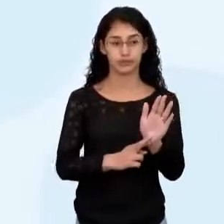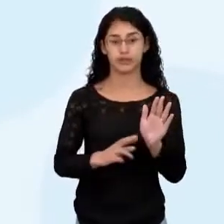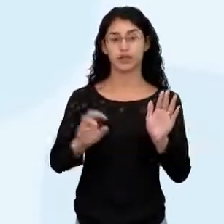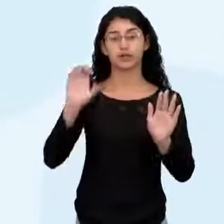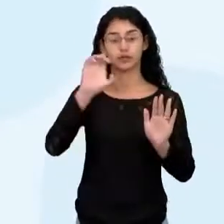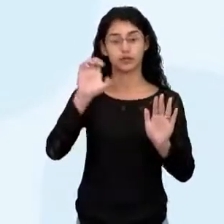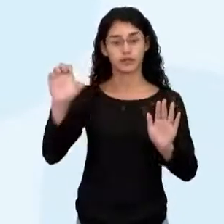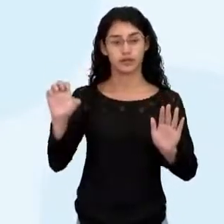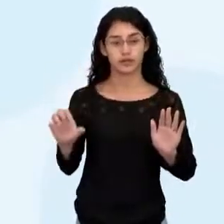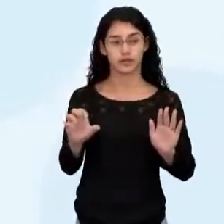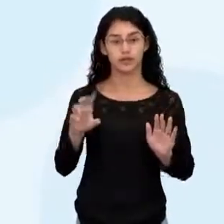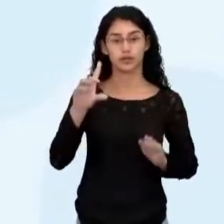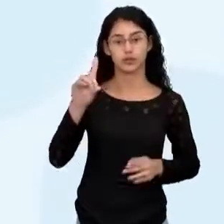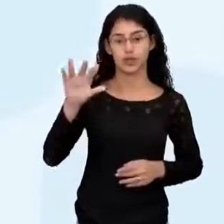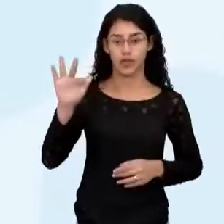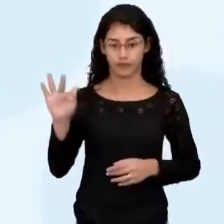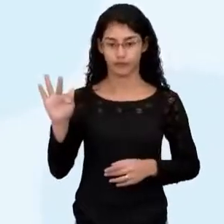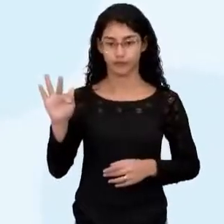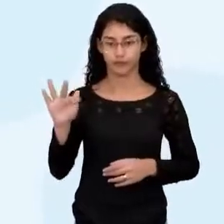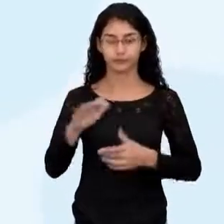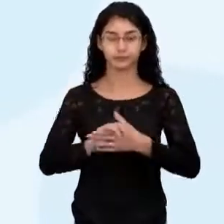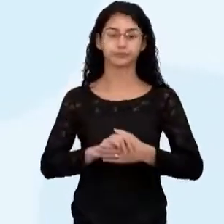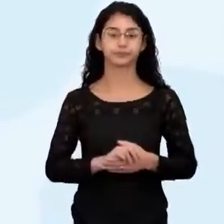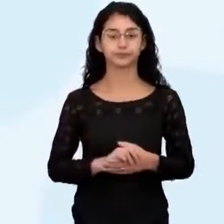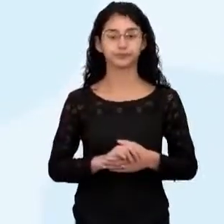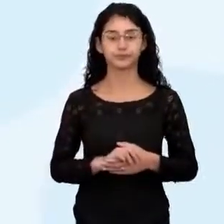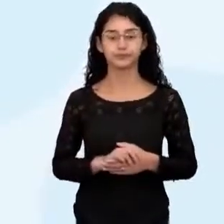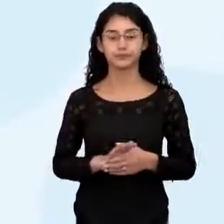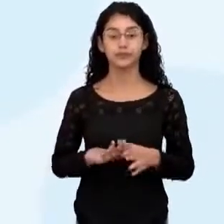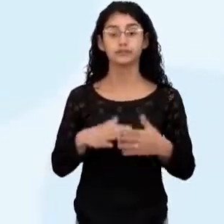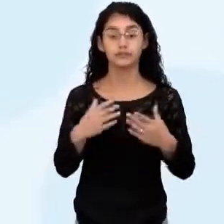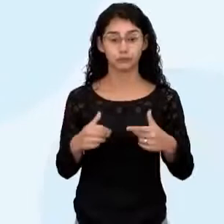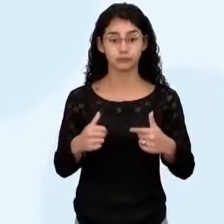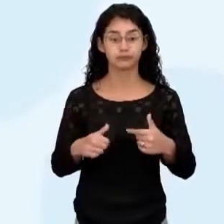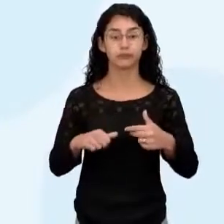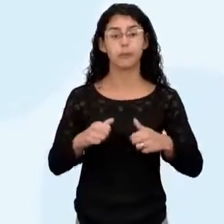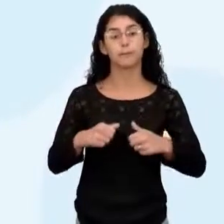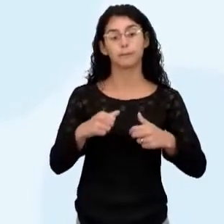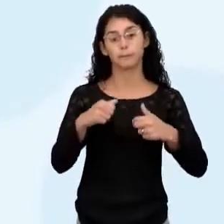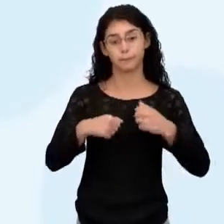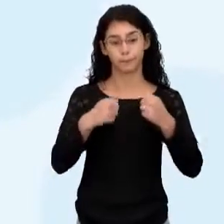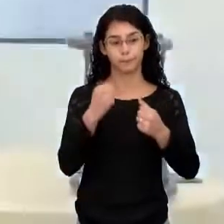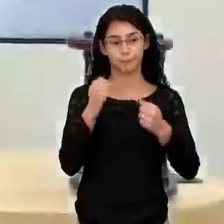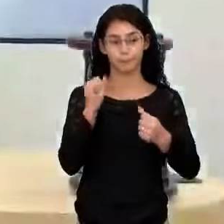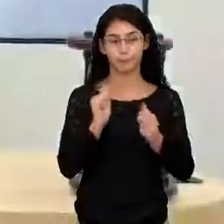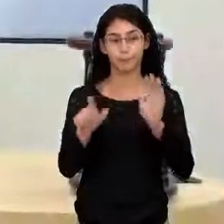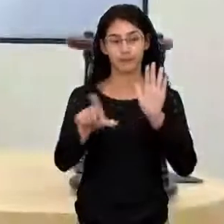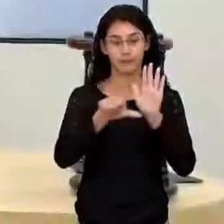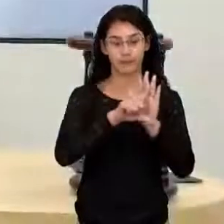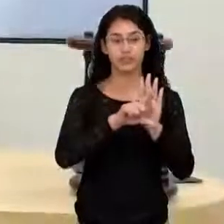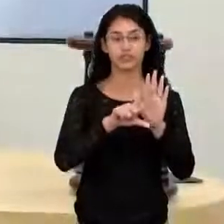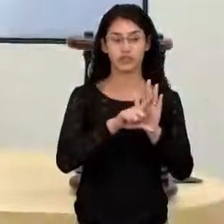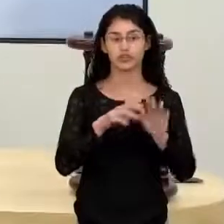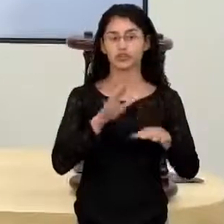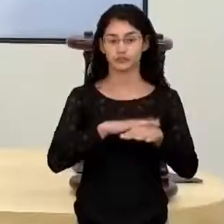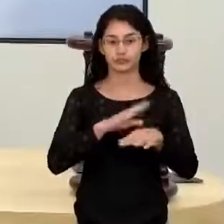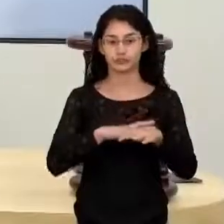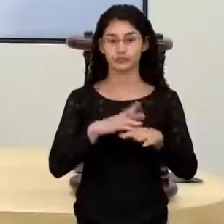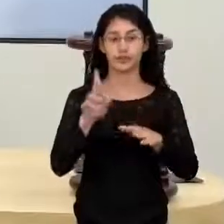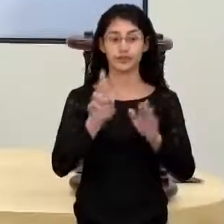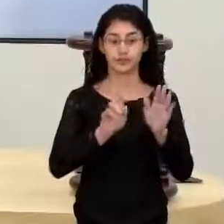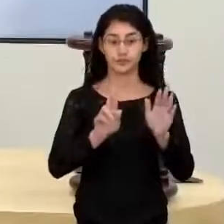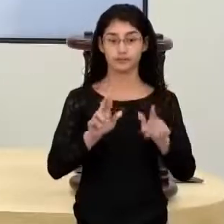o Distrito Federal. Está bem? Então, é isso que o Poder Legislativo faz. Por isso que eu até coloquei essa imagem aqui, ó, para vocês